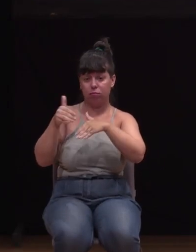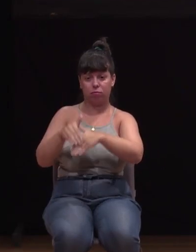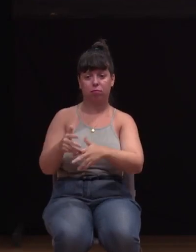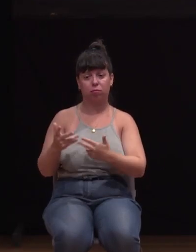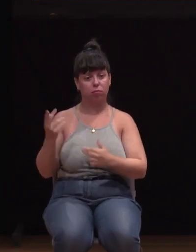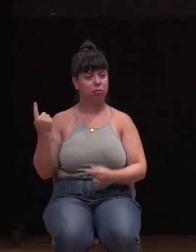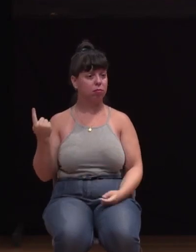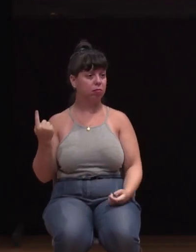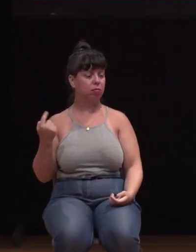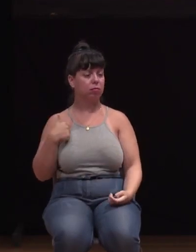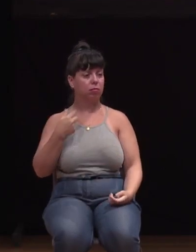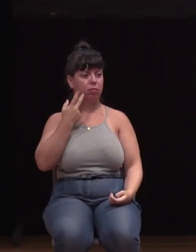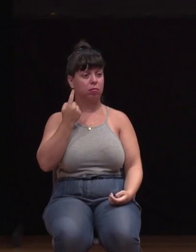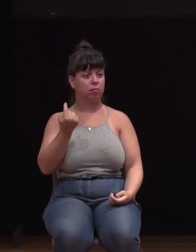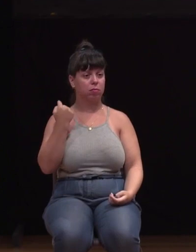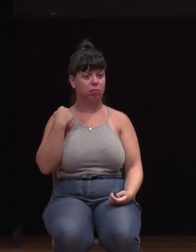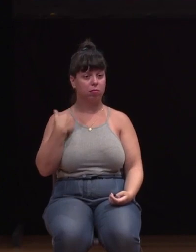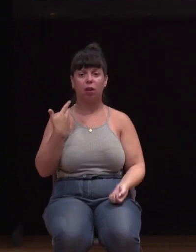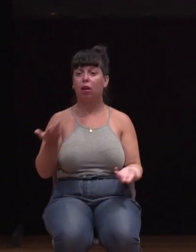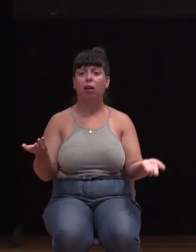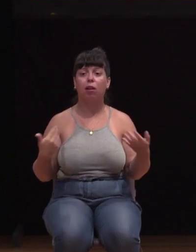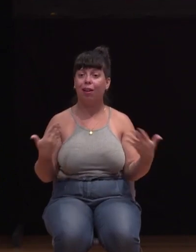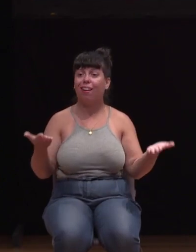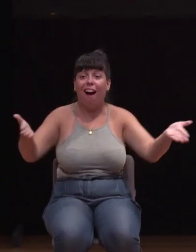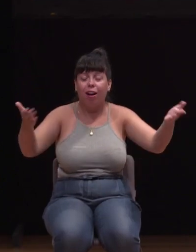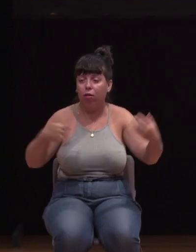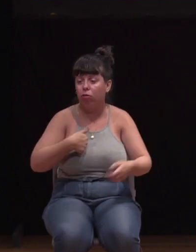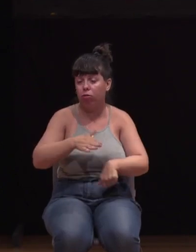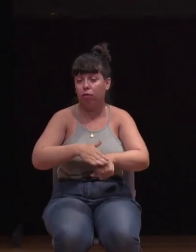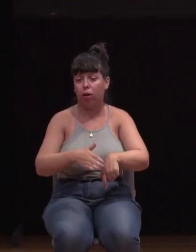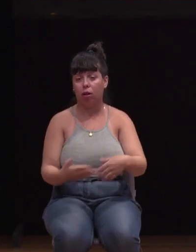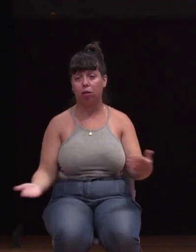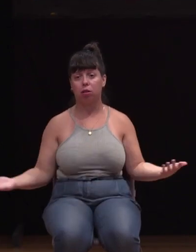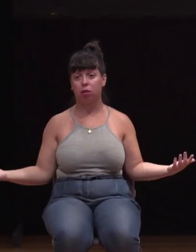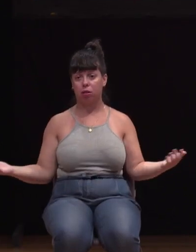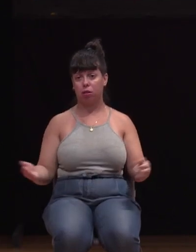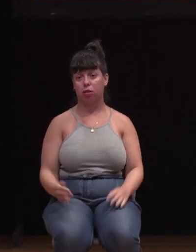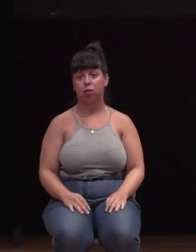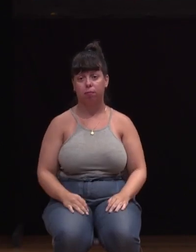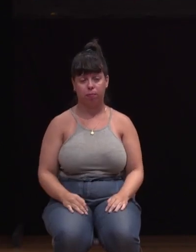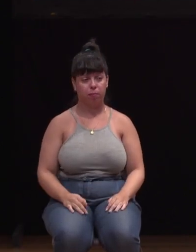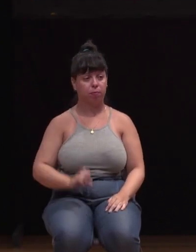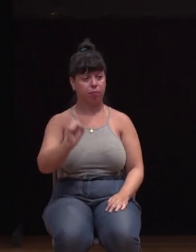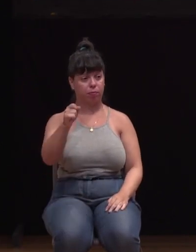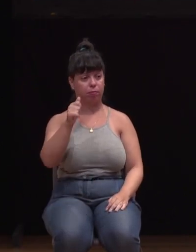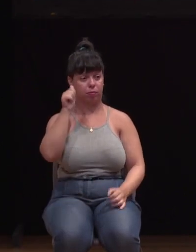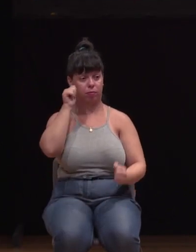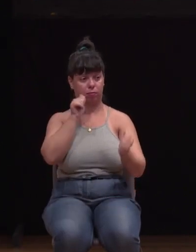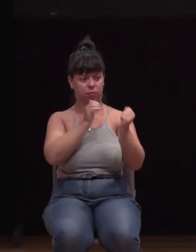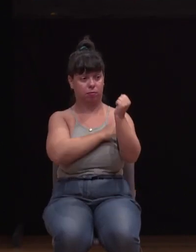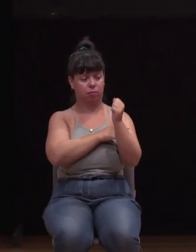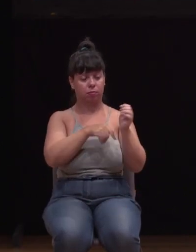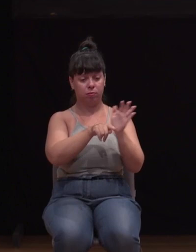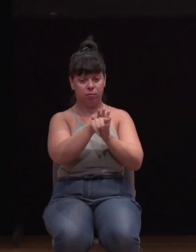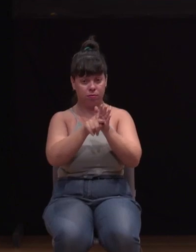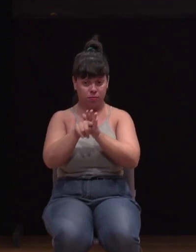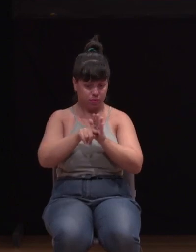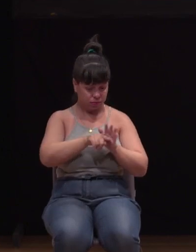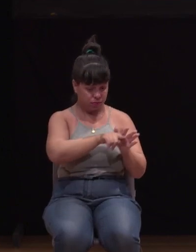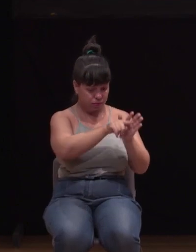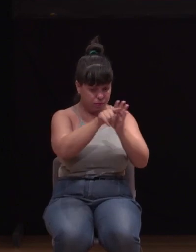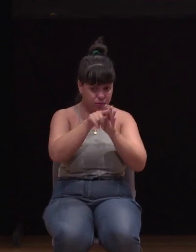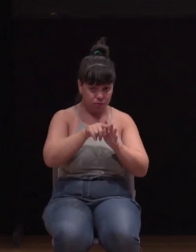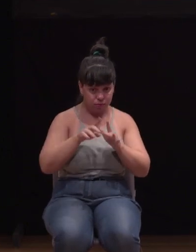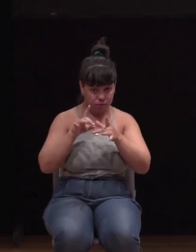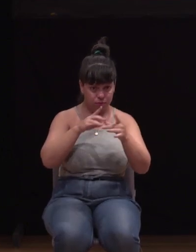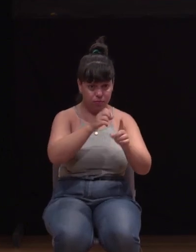volto no que eu falei no começo. Que porra que a gente está fazendo? Né? Então, se quando eu uso o feminismo para analisar a realidade, eu reforço